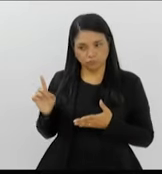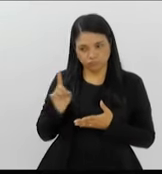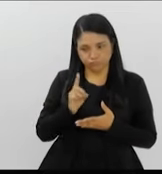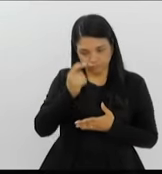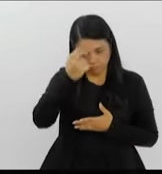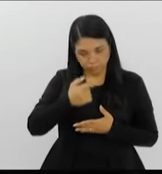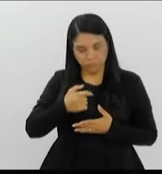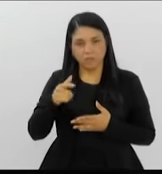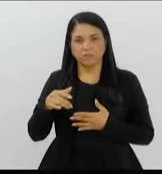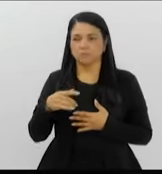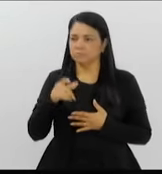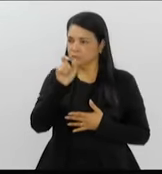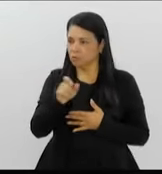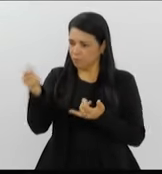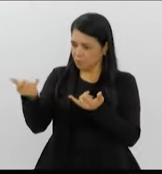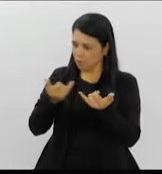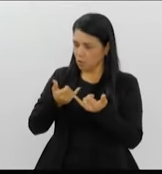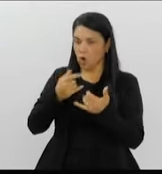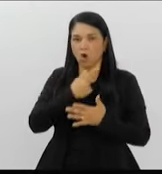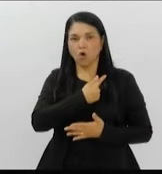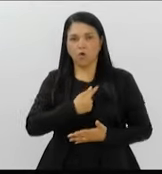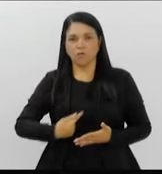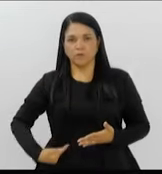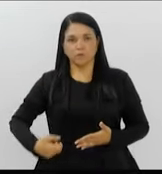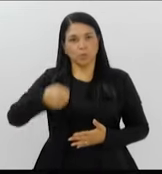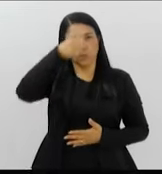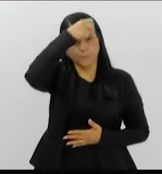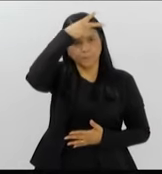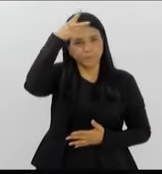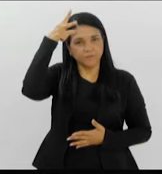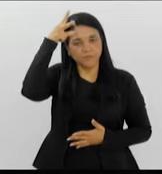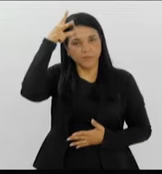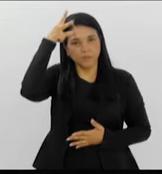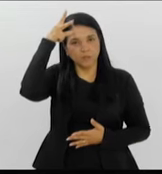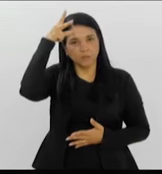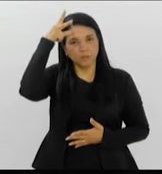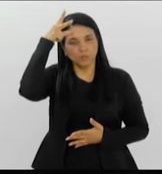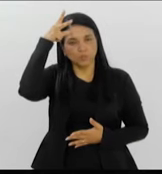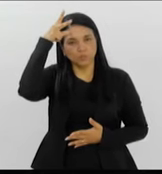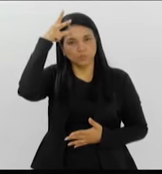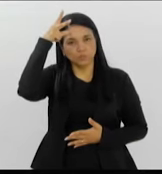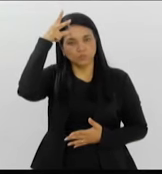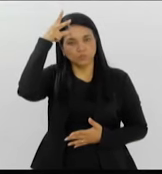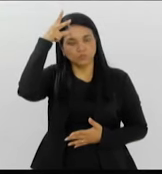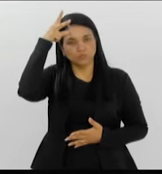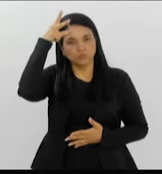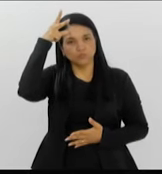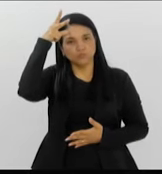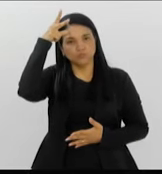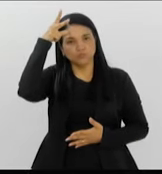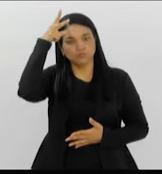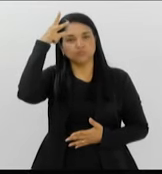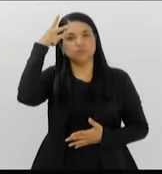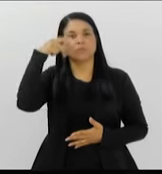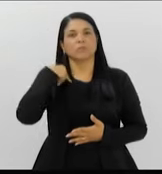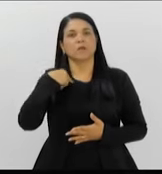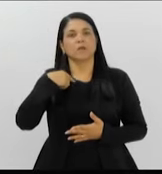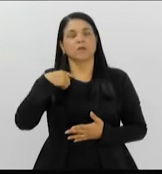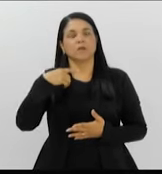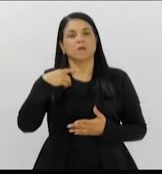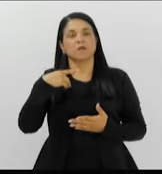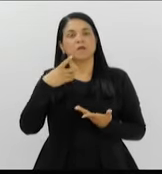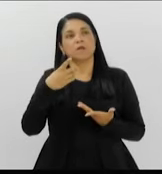todo mundo dizia assim, o governador e o prefeito decretaram ponto